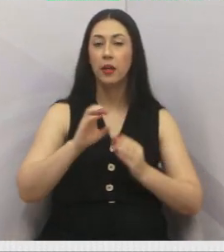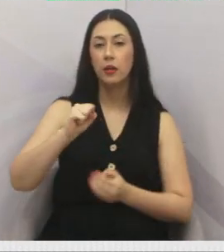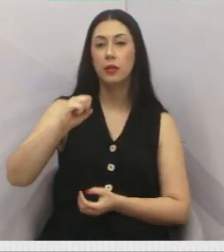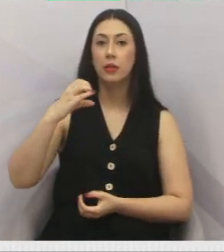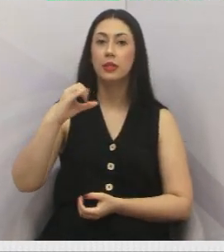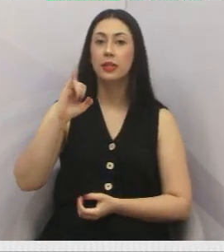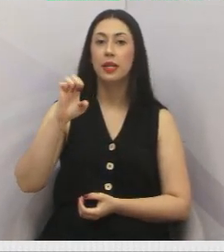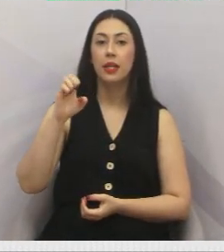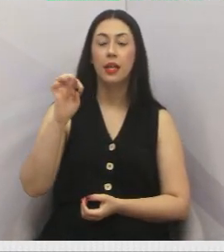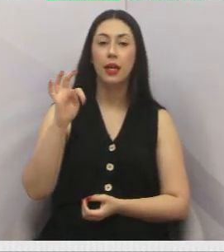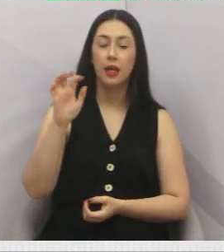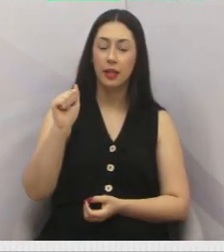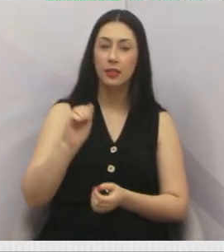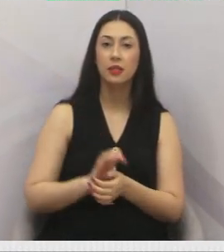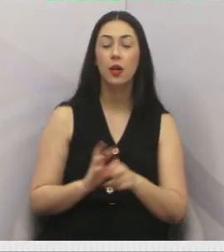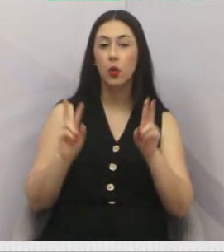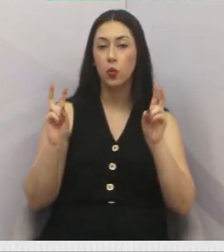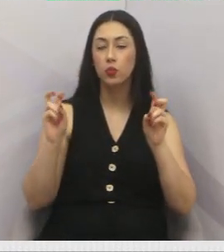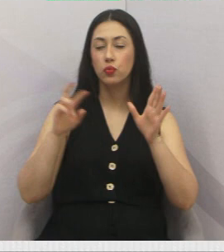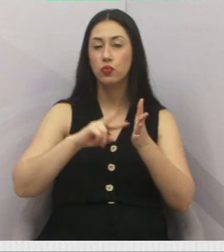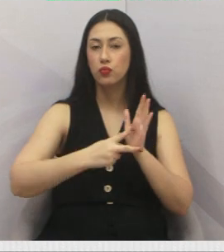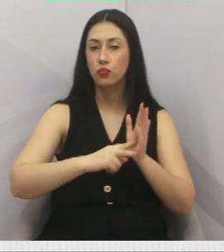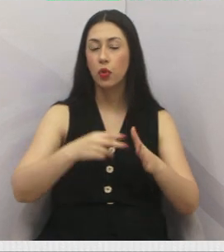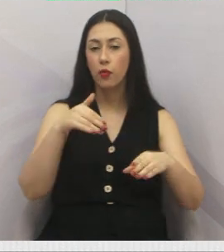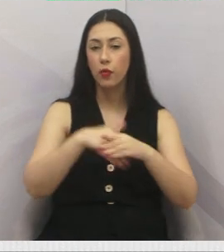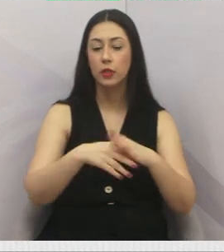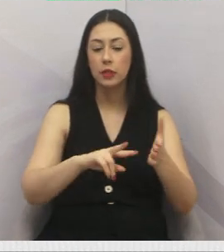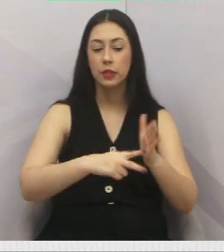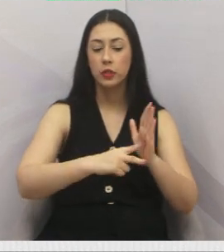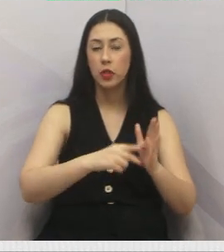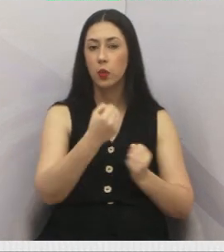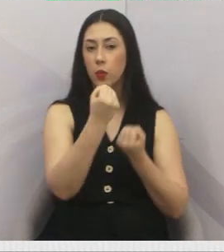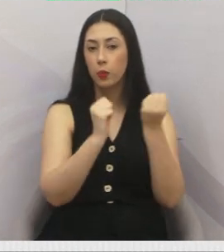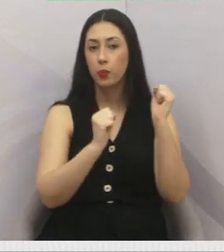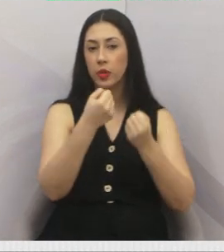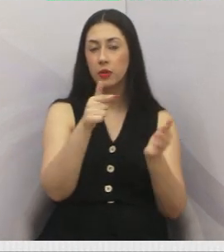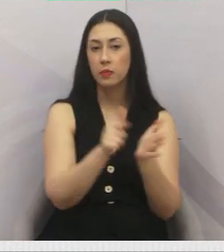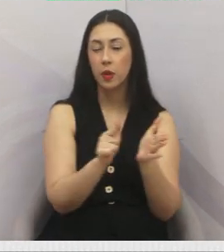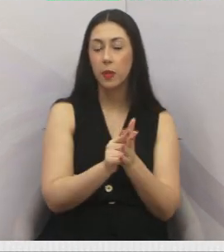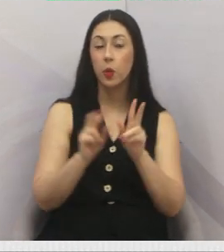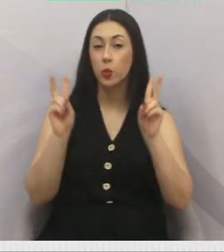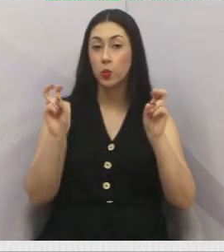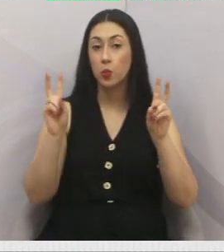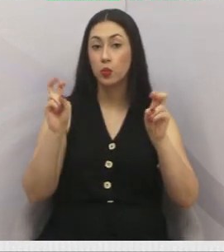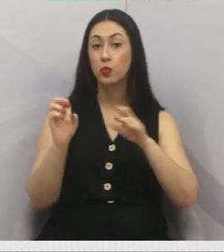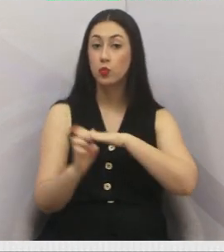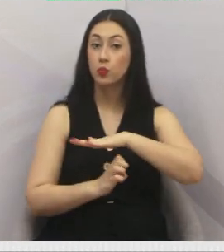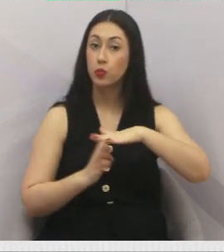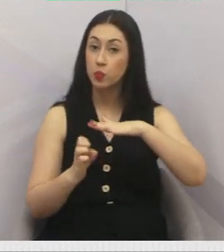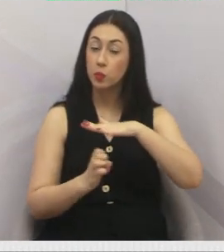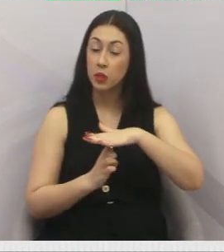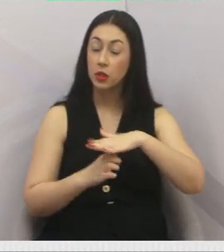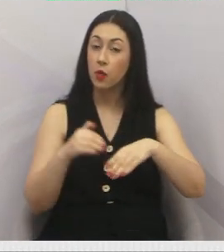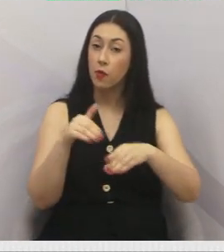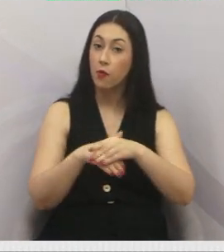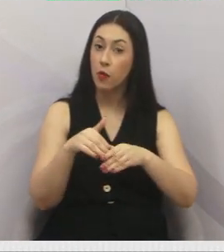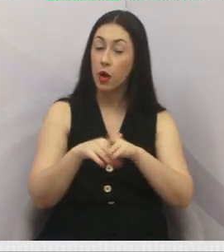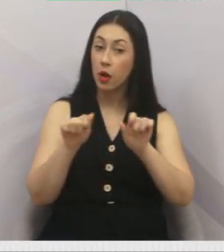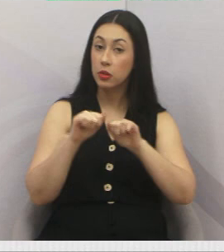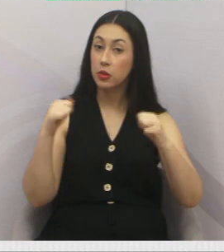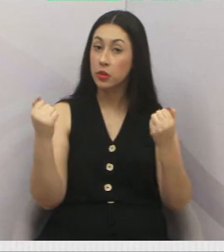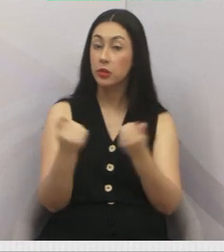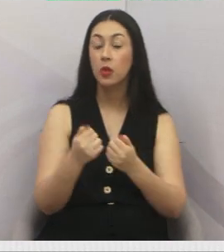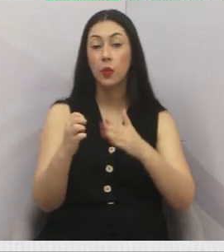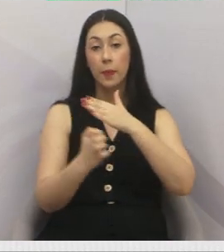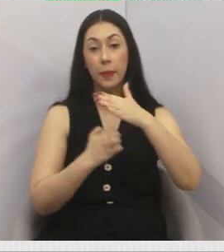entidade classe sindical. Um voto para Sindicato dos Papeleiros. Segmento empresas. Um voto para Associação das Empresas